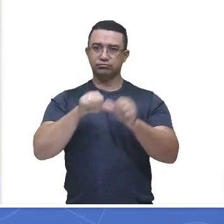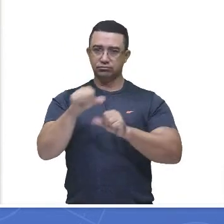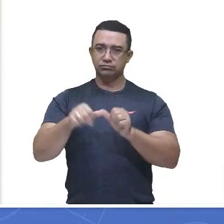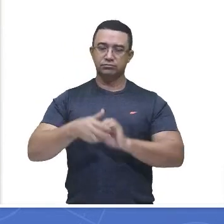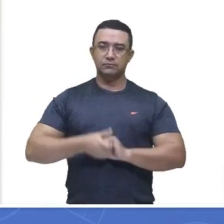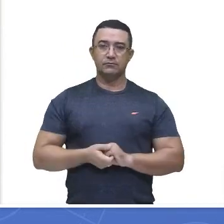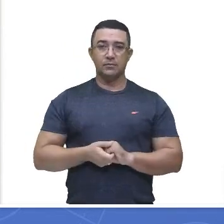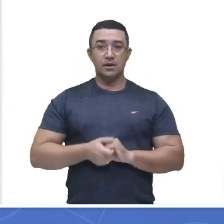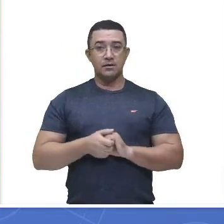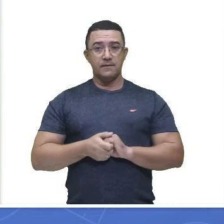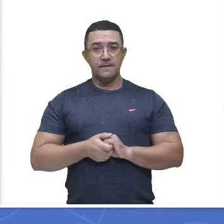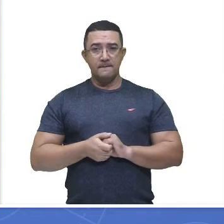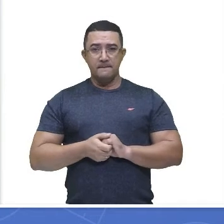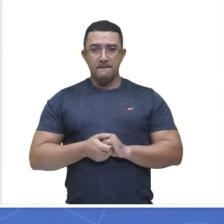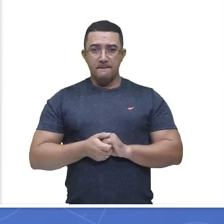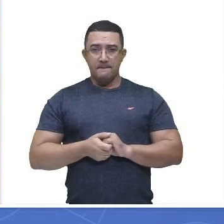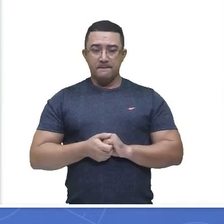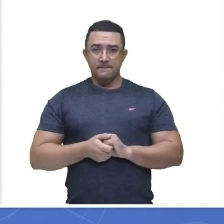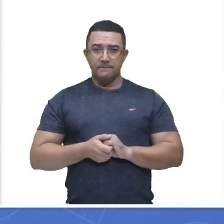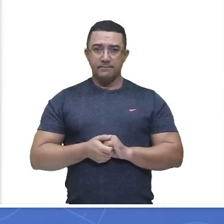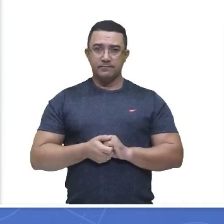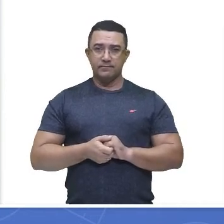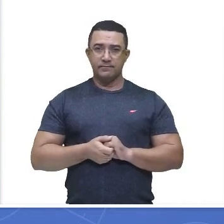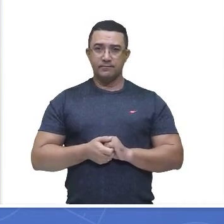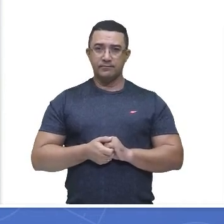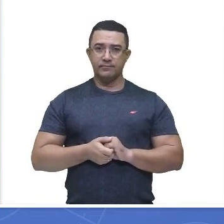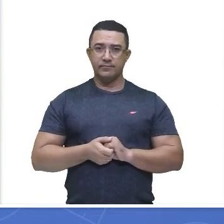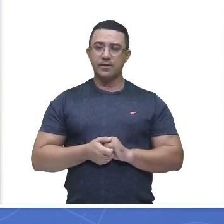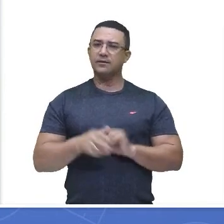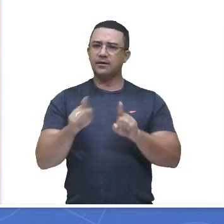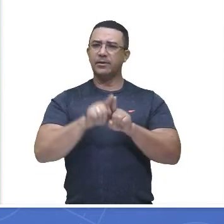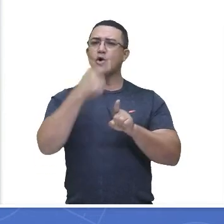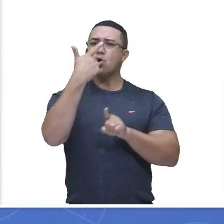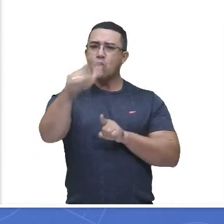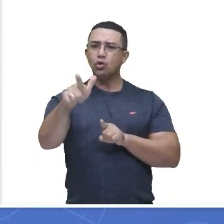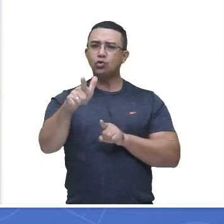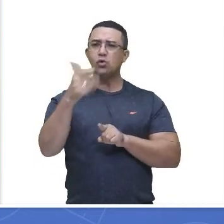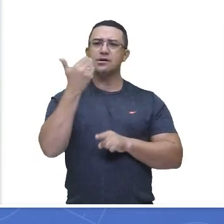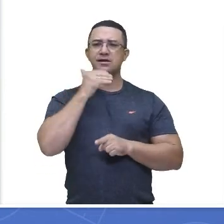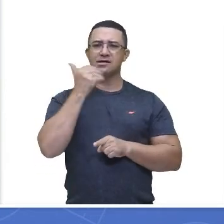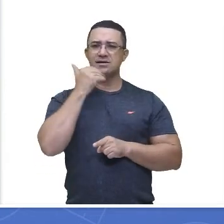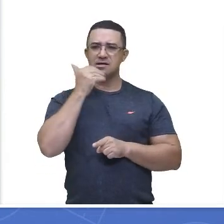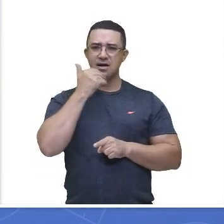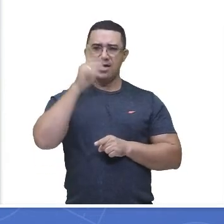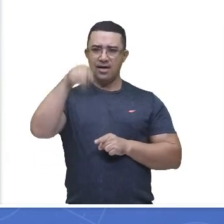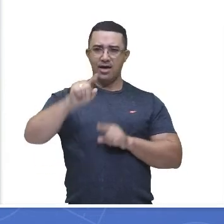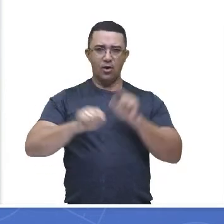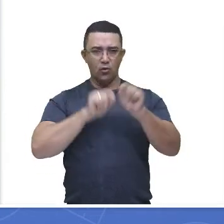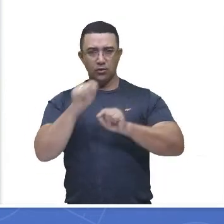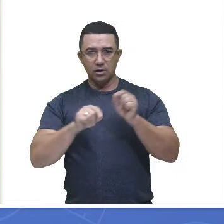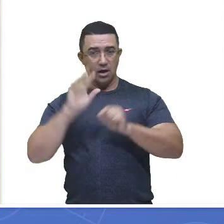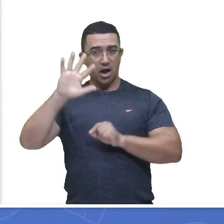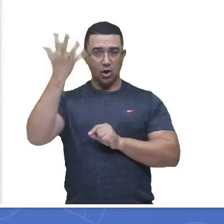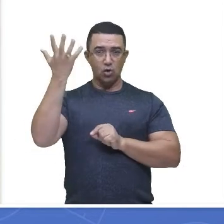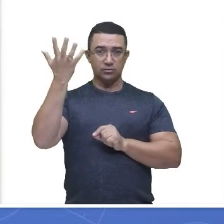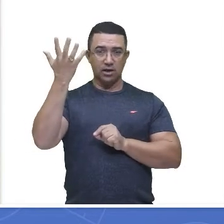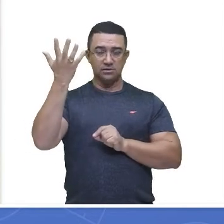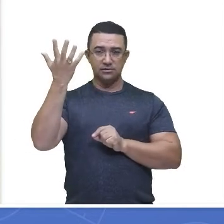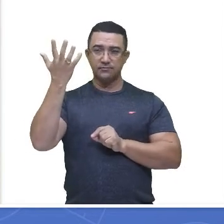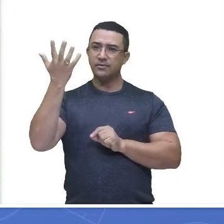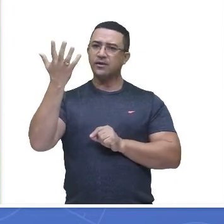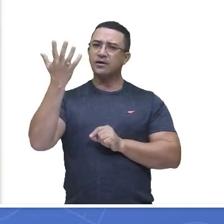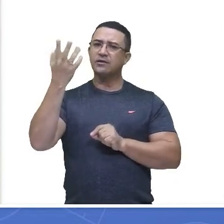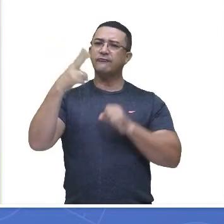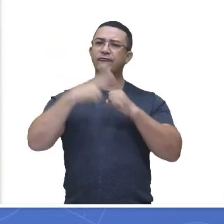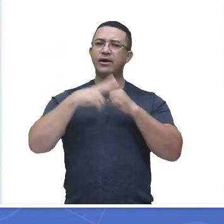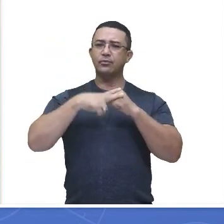nosotros e vosotros. Uma outra irregularidade que nós temos é como acontece aqui no caso do verbo